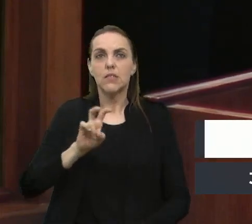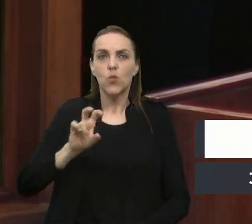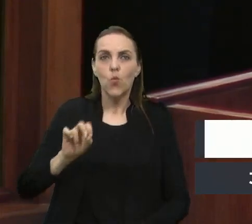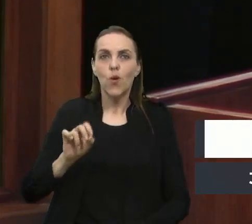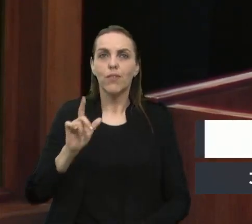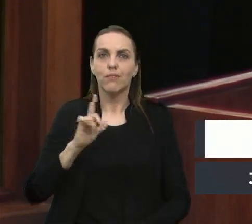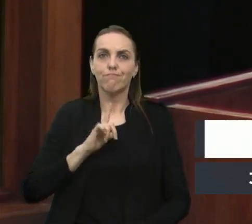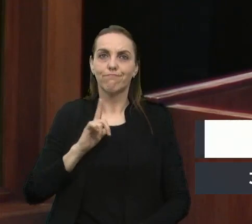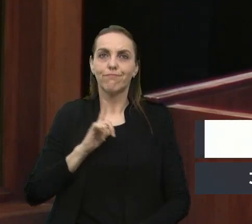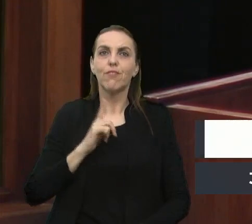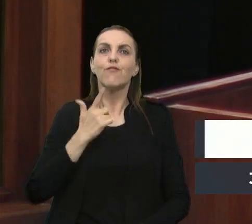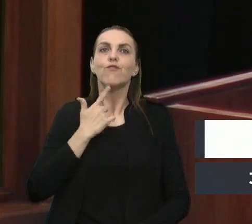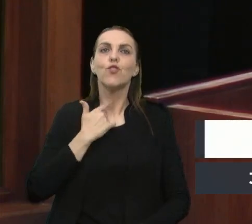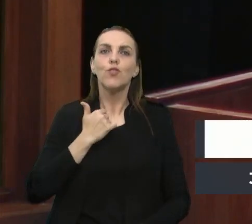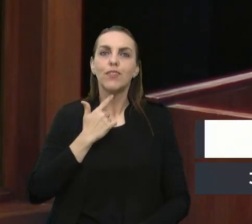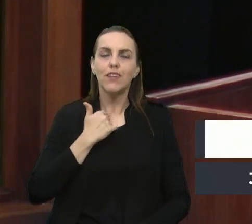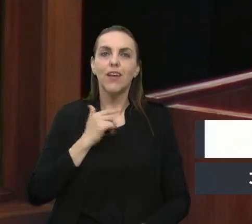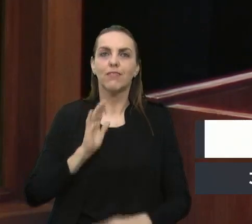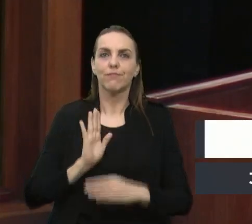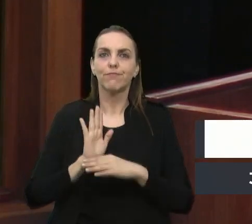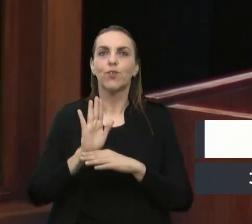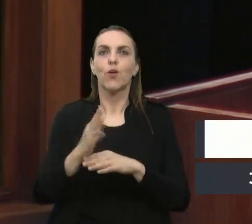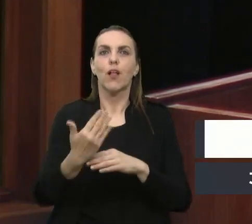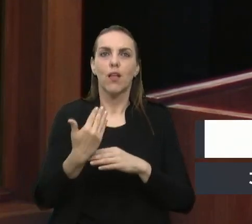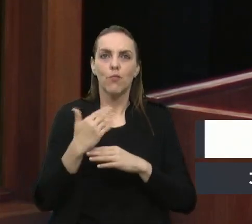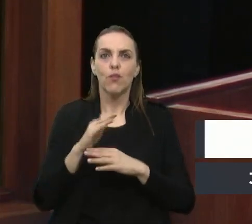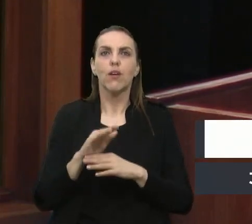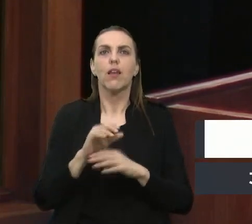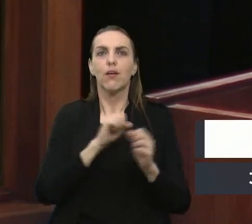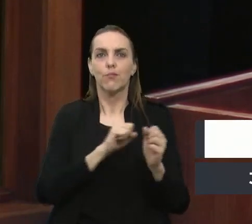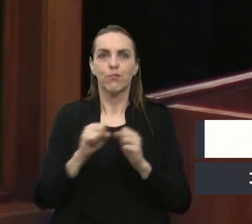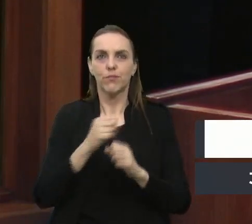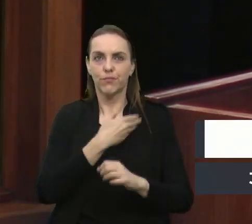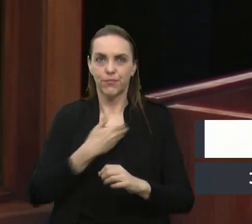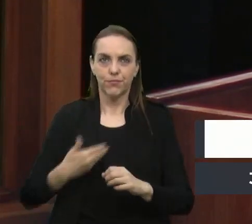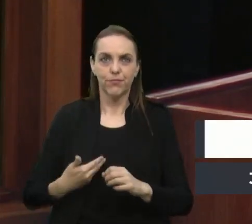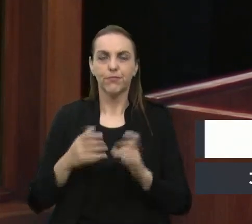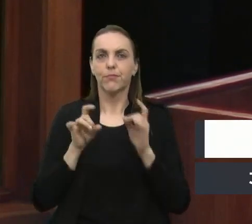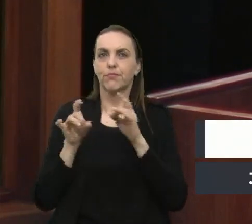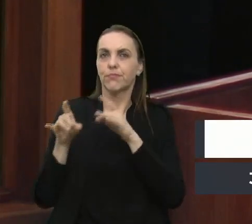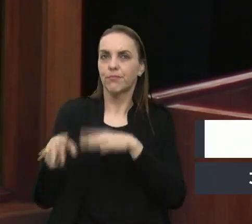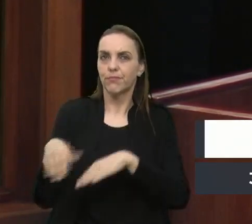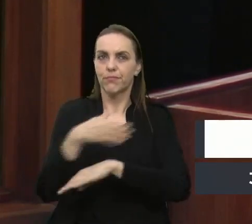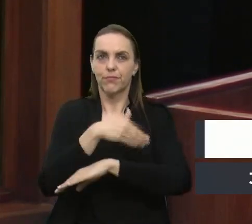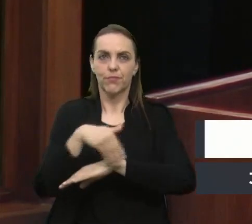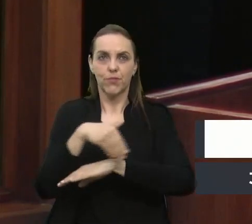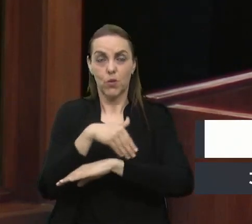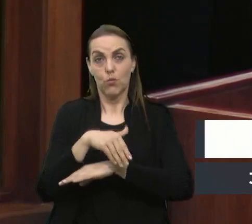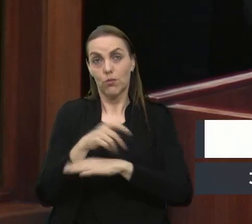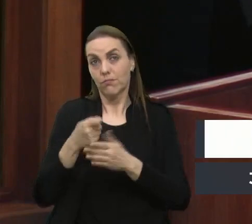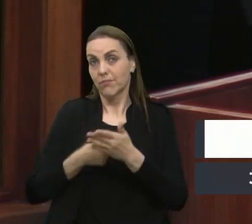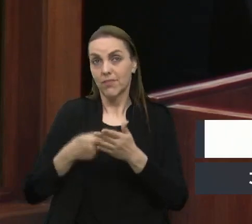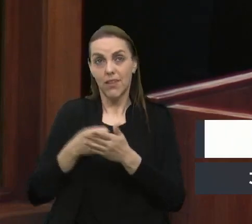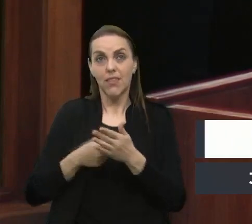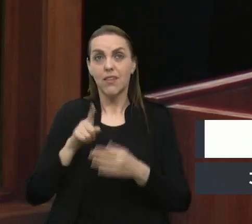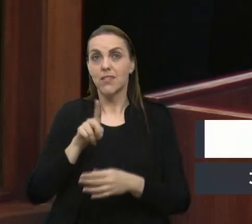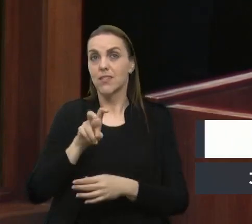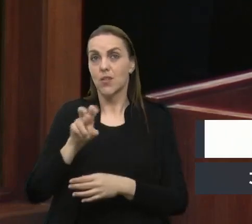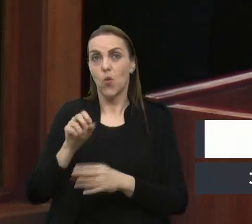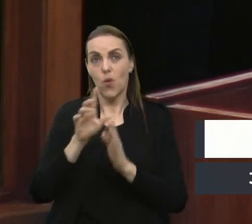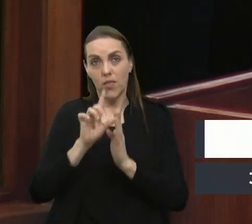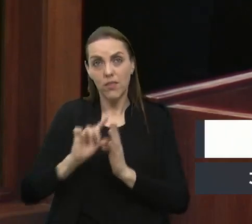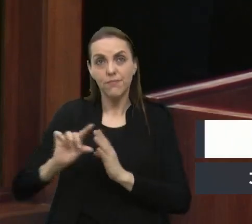colaborar com o poder público e sair da rua, vamos trabalhar para que esses 150 saiam. Depois a gente vai tentar resolver os demais. A